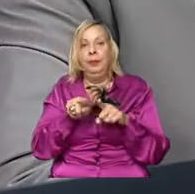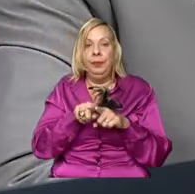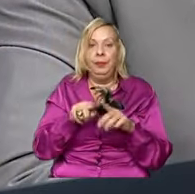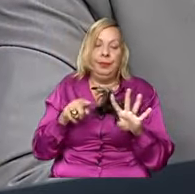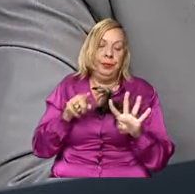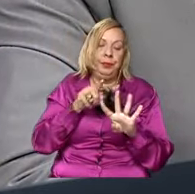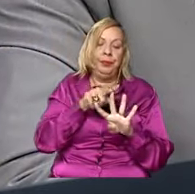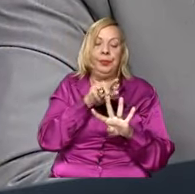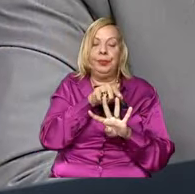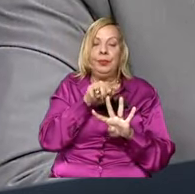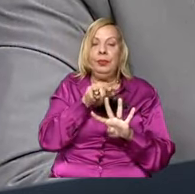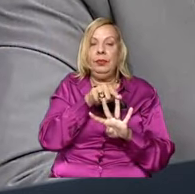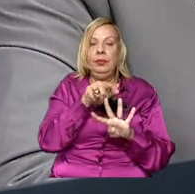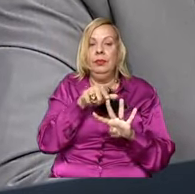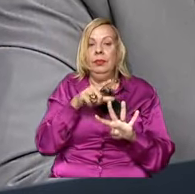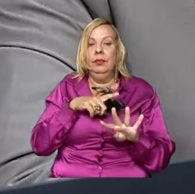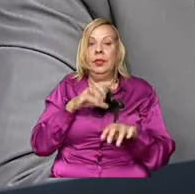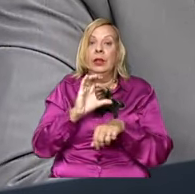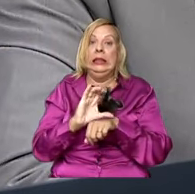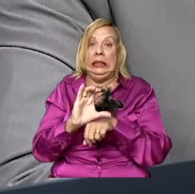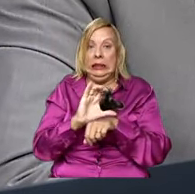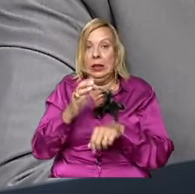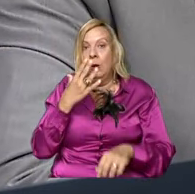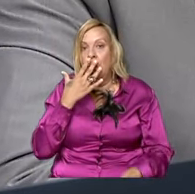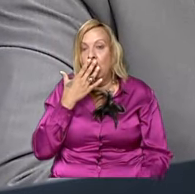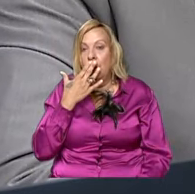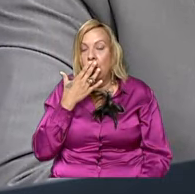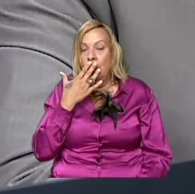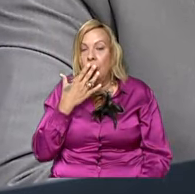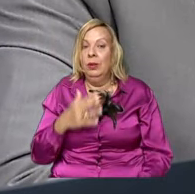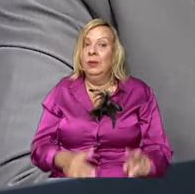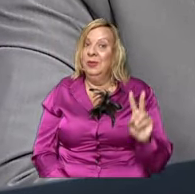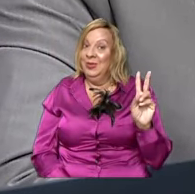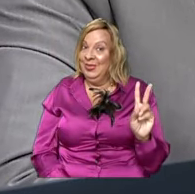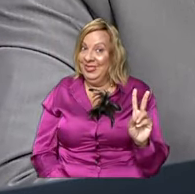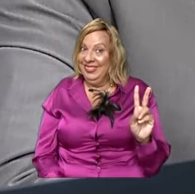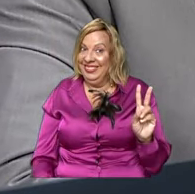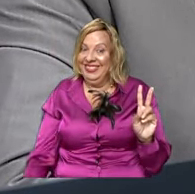o destaque agora. A equipe de TI do CajuCap, Elber e Fernanda, aê!